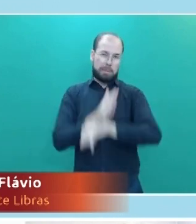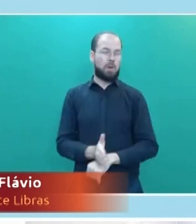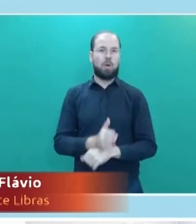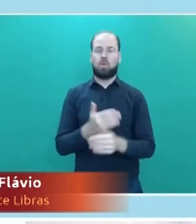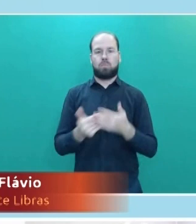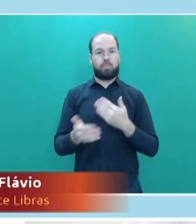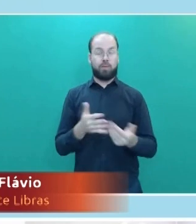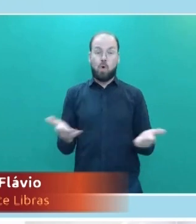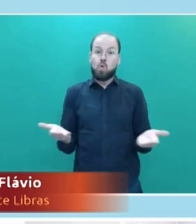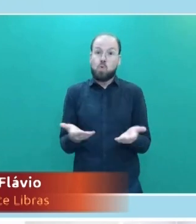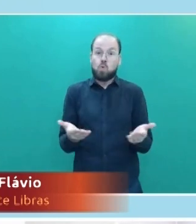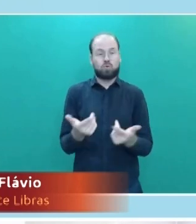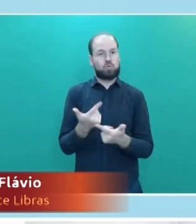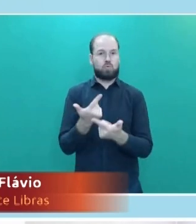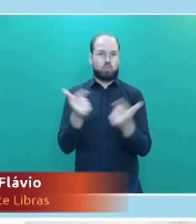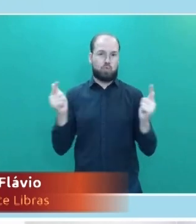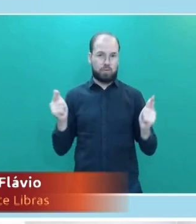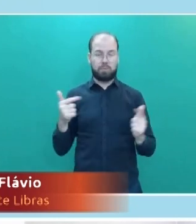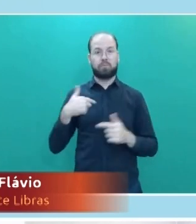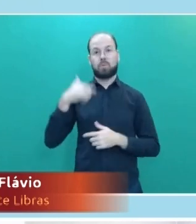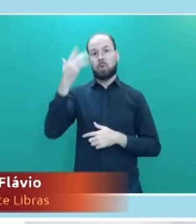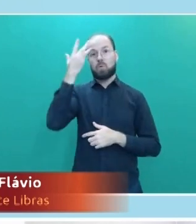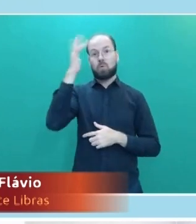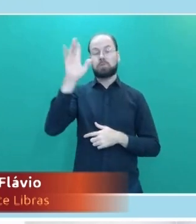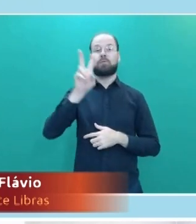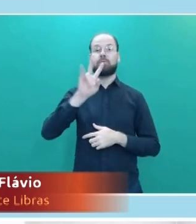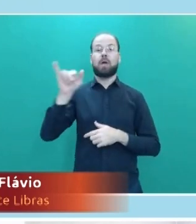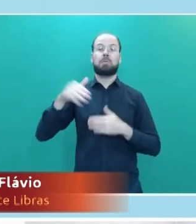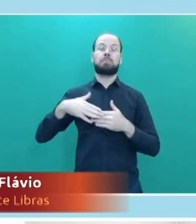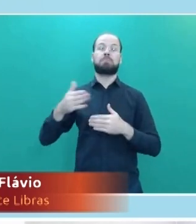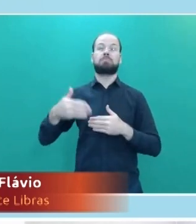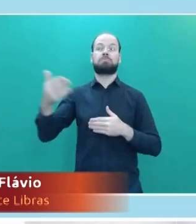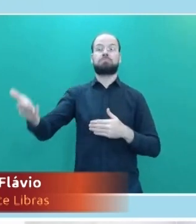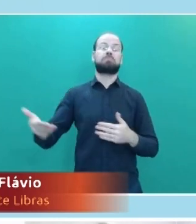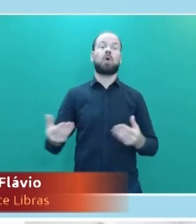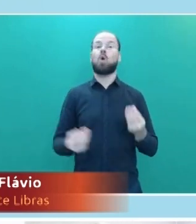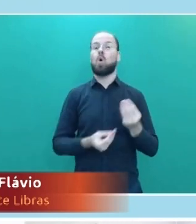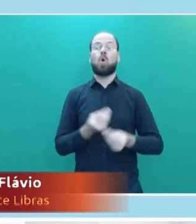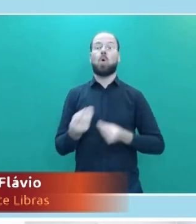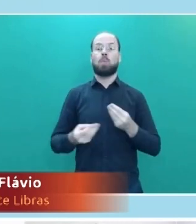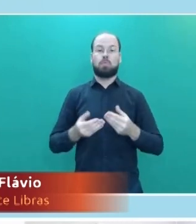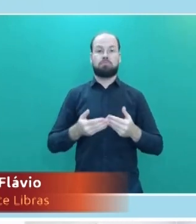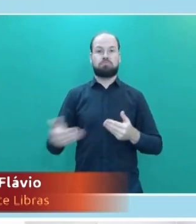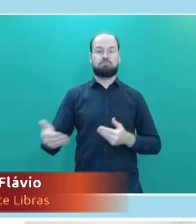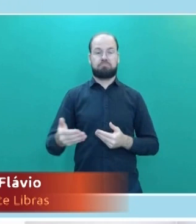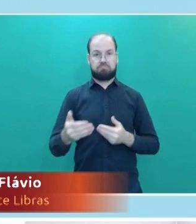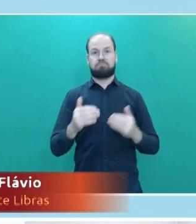existe. E eu não sei como é que vai ser o comportamento ou a conduta do Supremo.